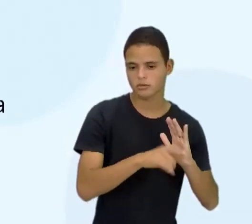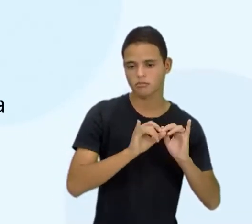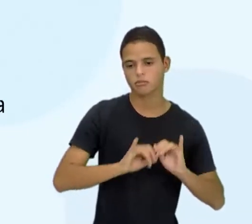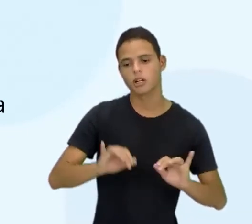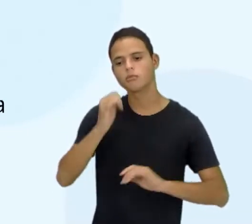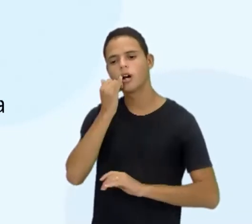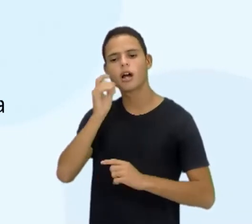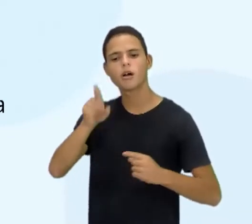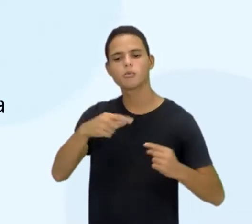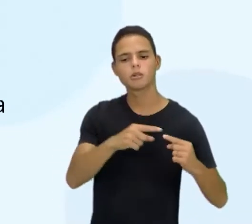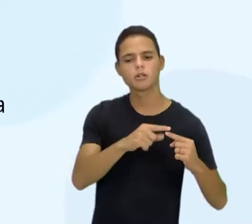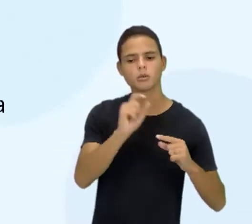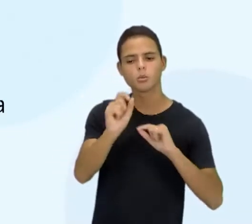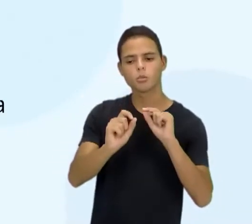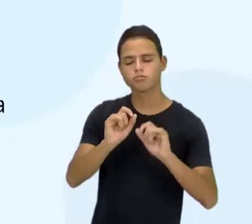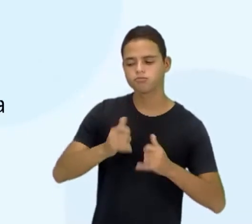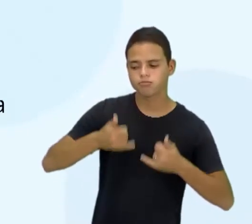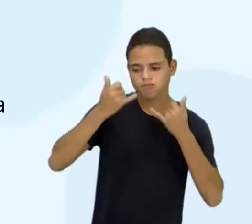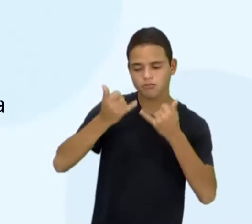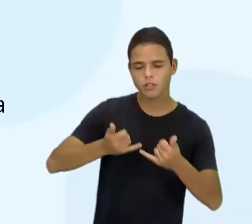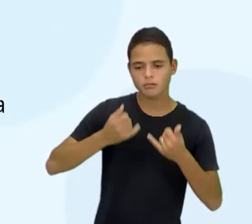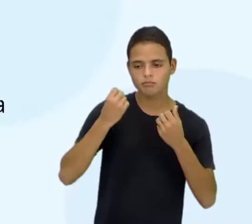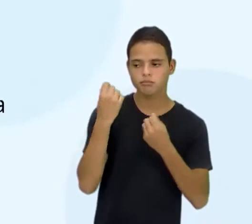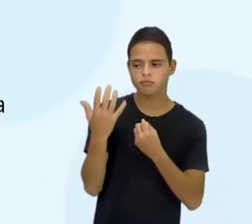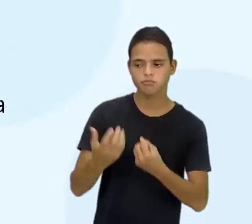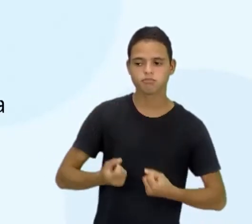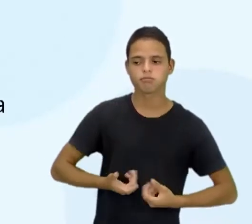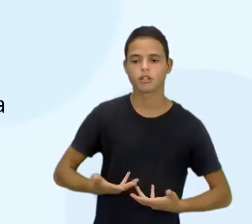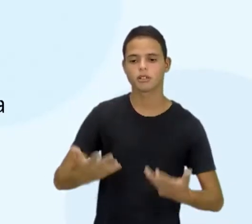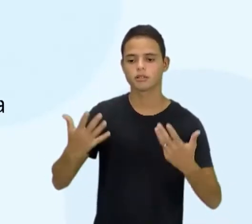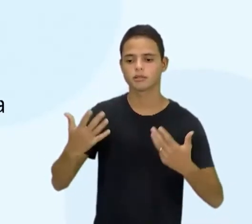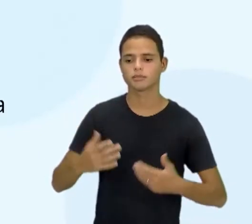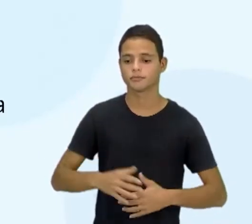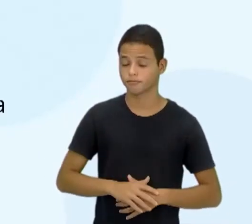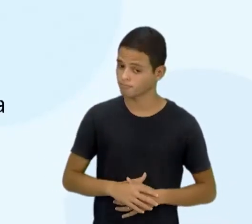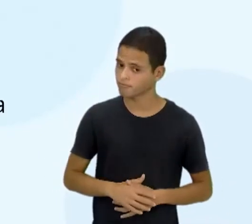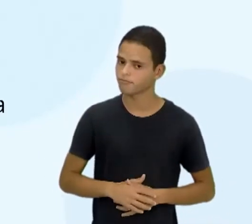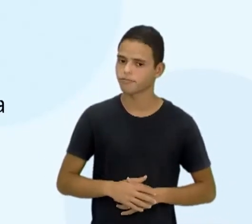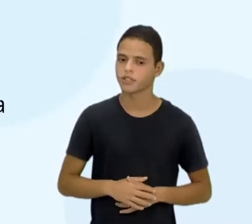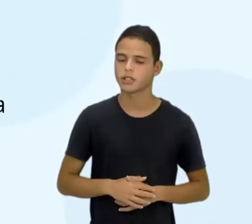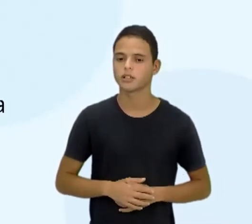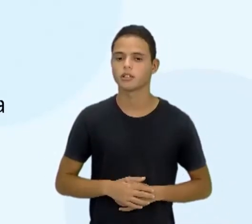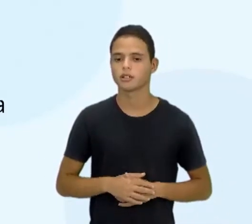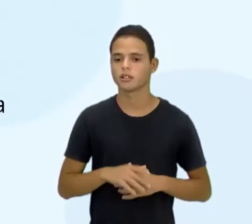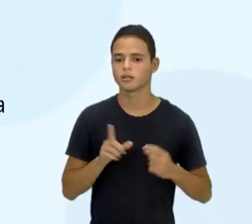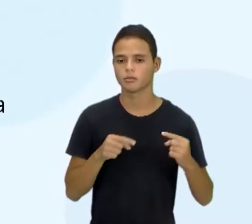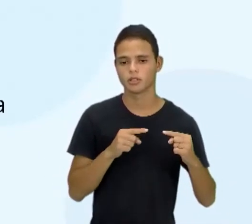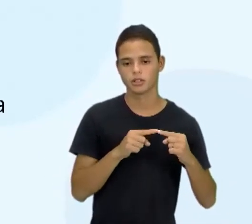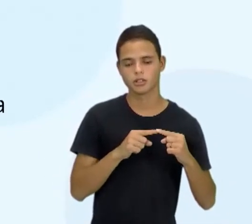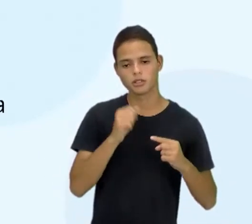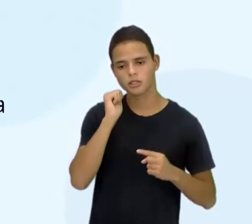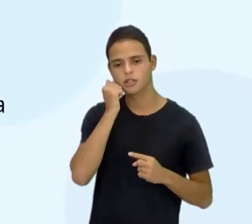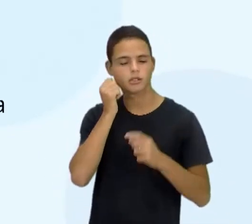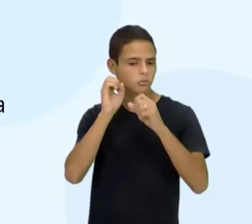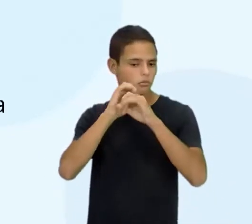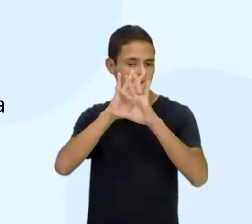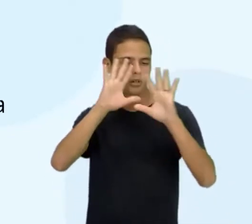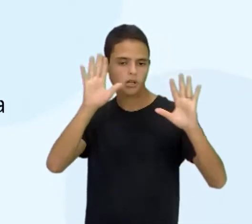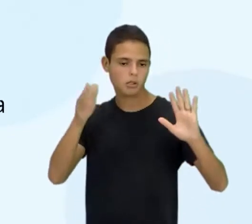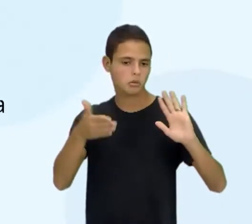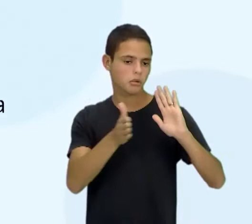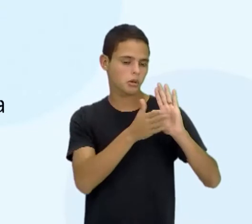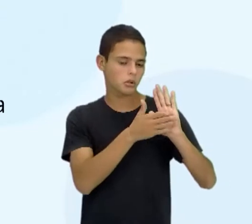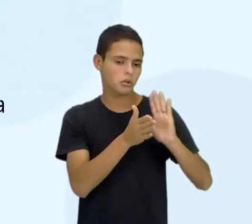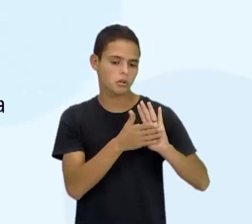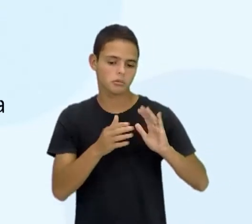objetivo de transmitir conteúdos de natureza científica, olha que fácil, com o claro propósito de divulgar